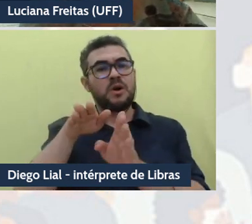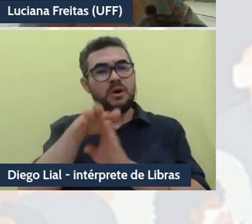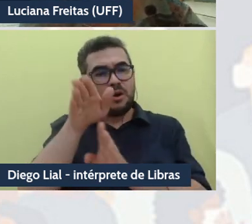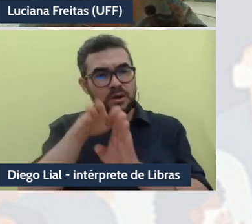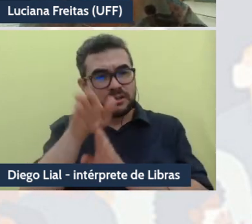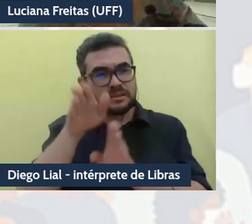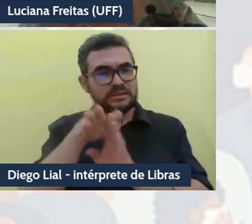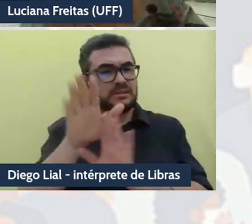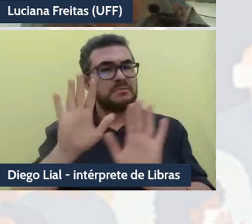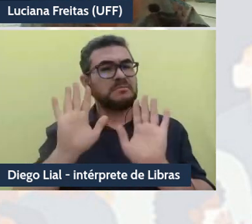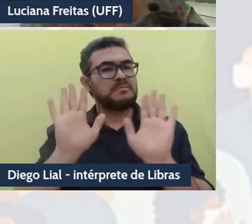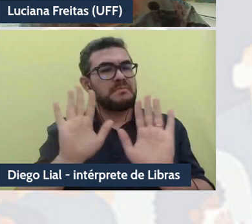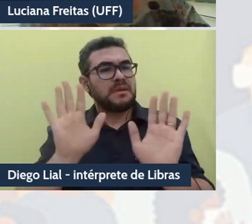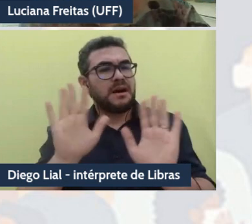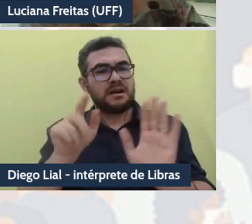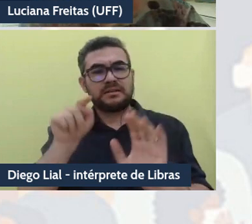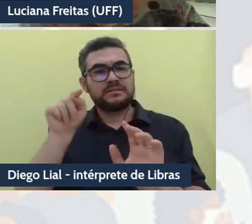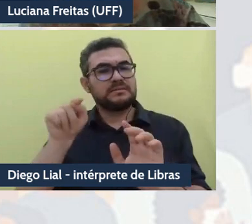outra natureza.